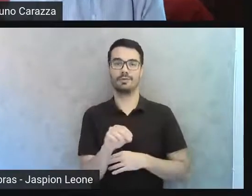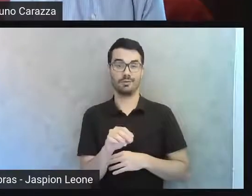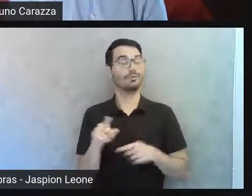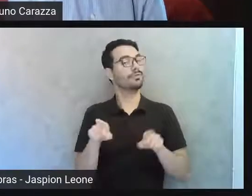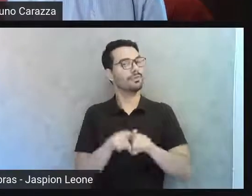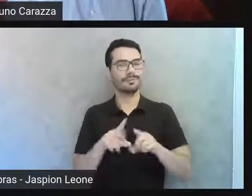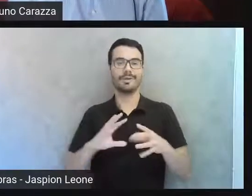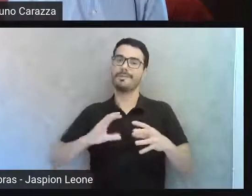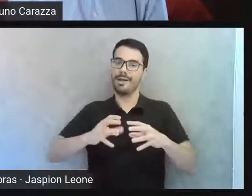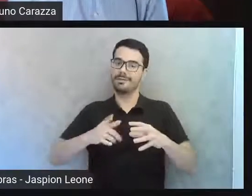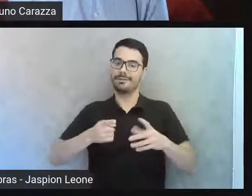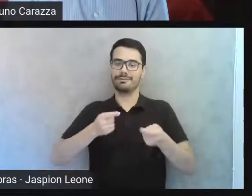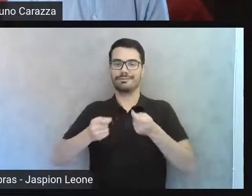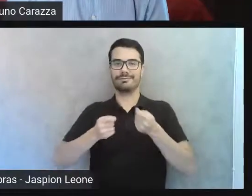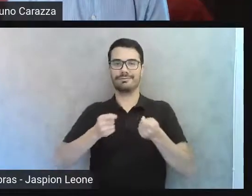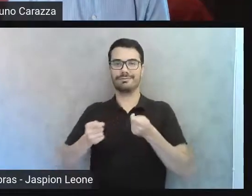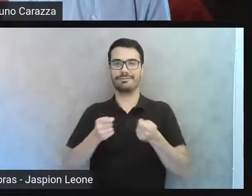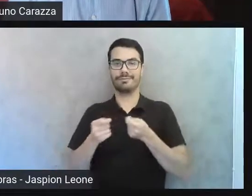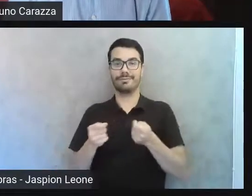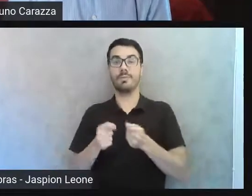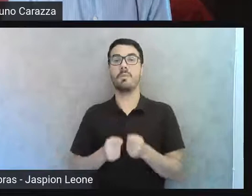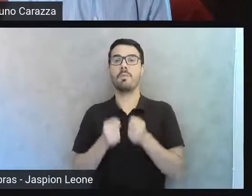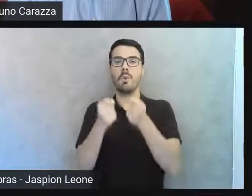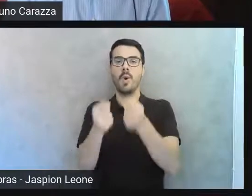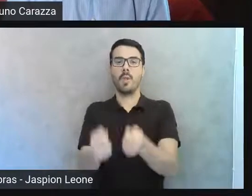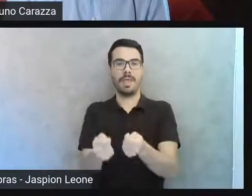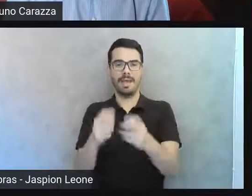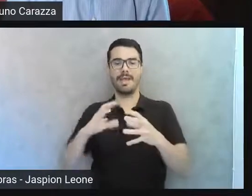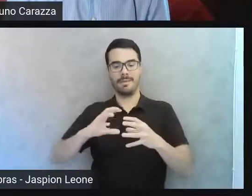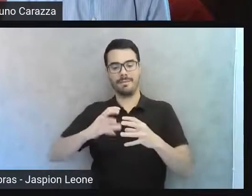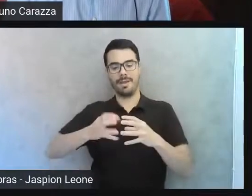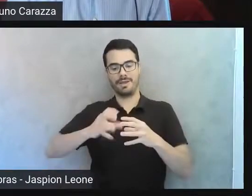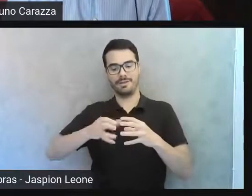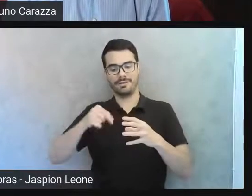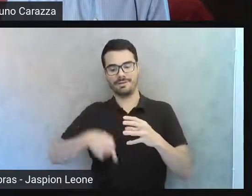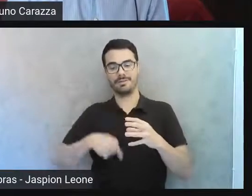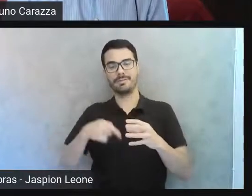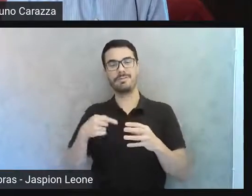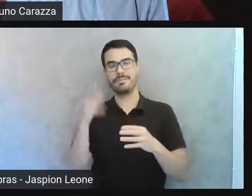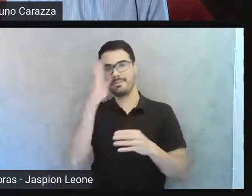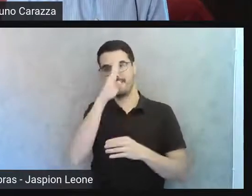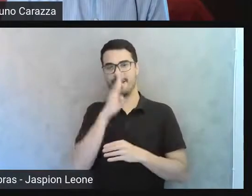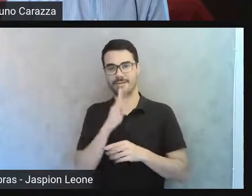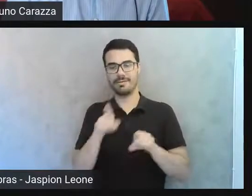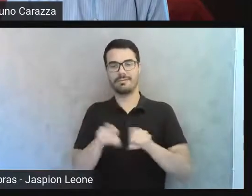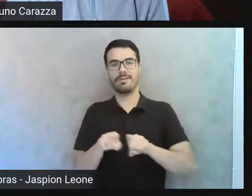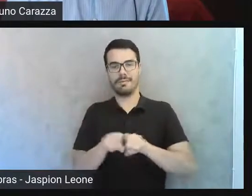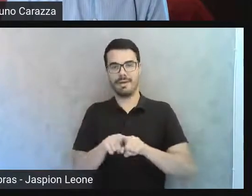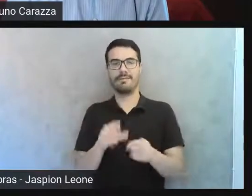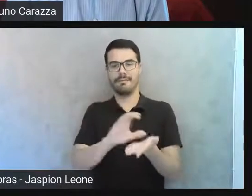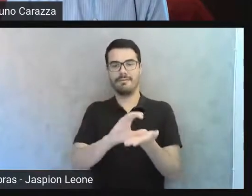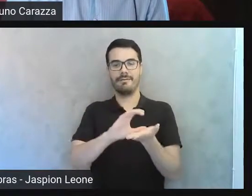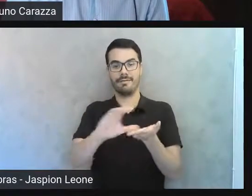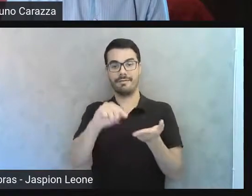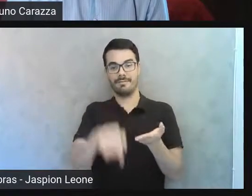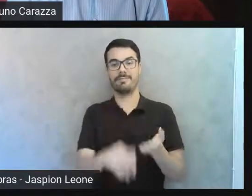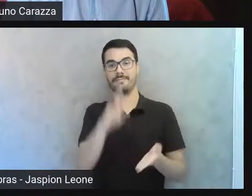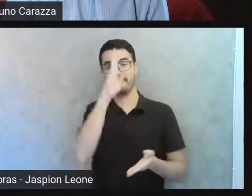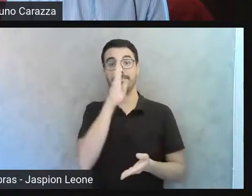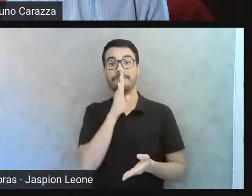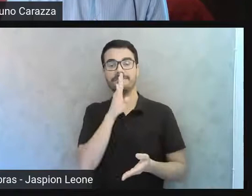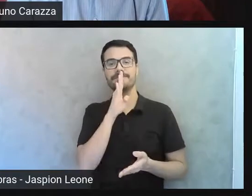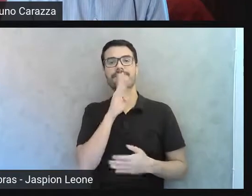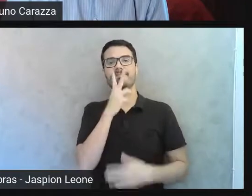partidárias. O grande poder dos partidos, na maneira como funciona o Brasil e funciona no financiamento no Brasil, é, em boa medida,